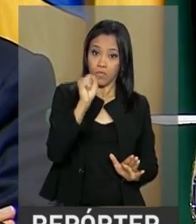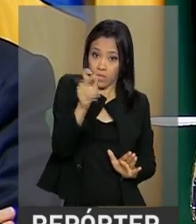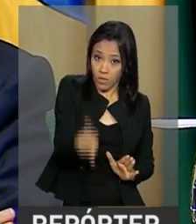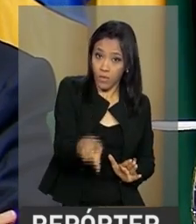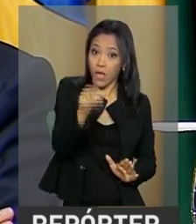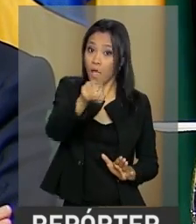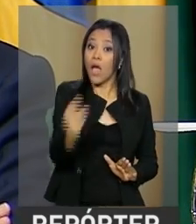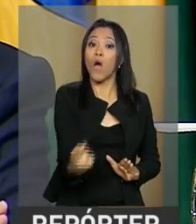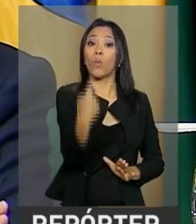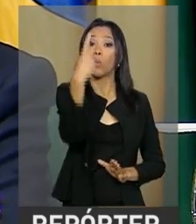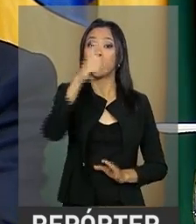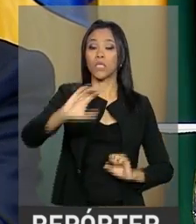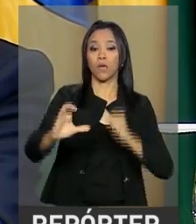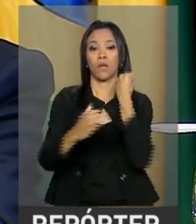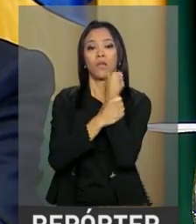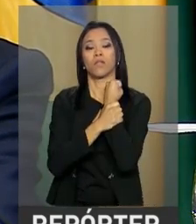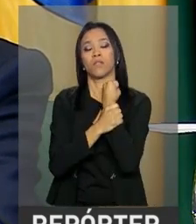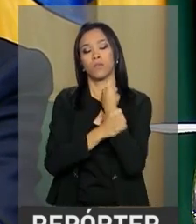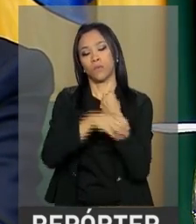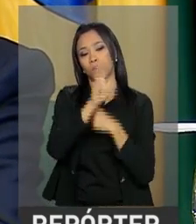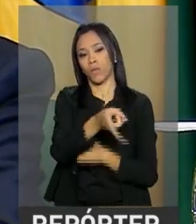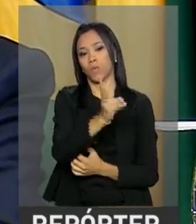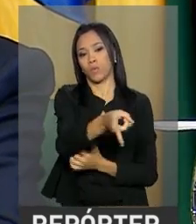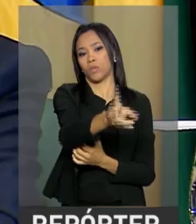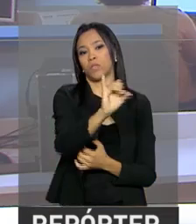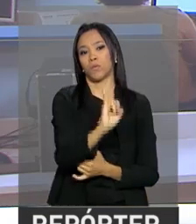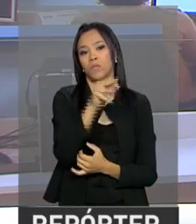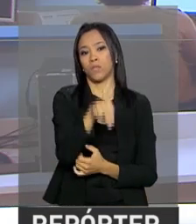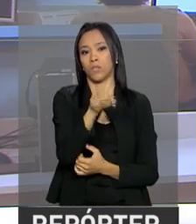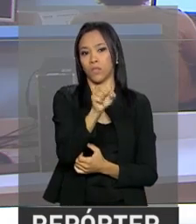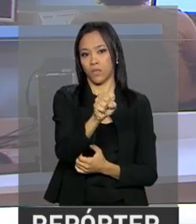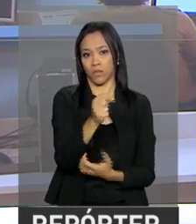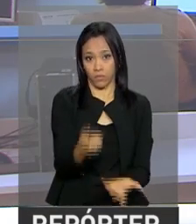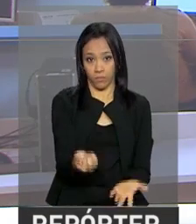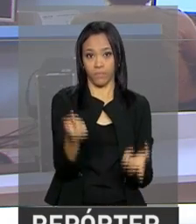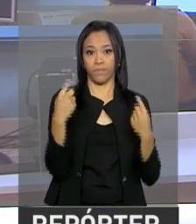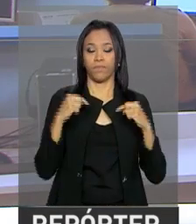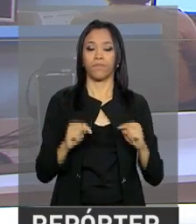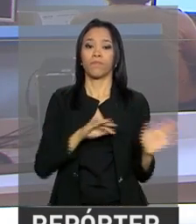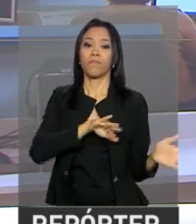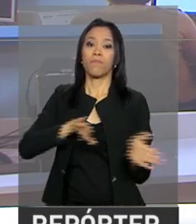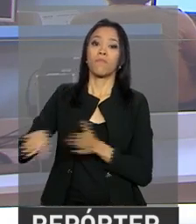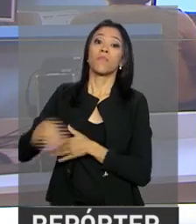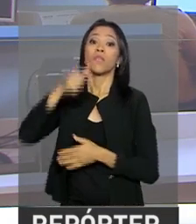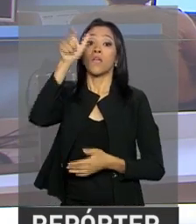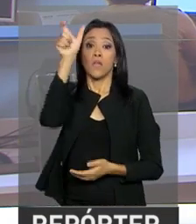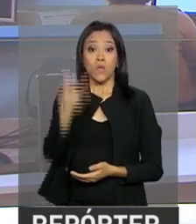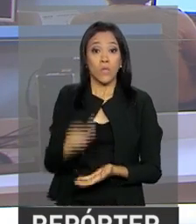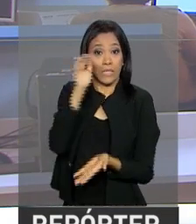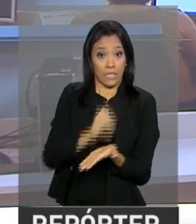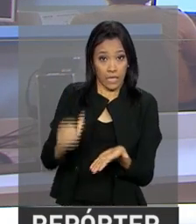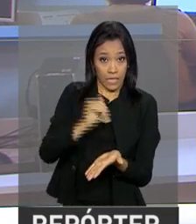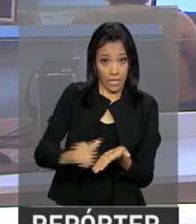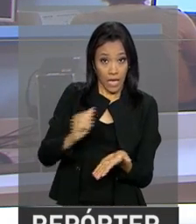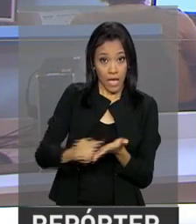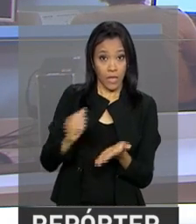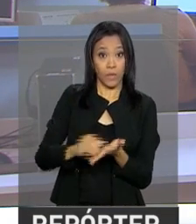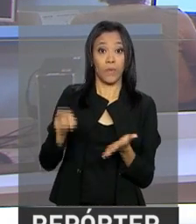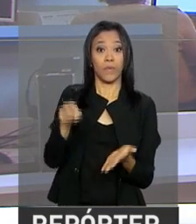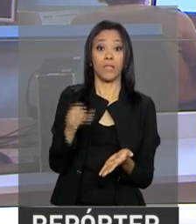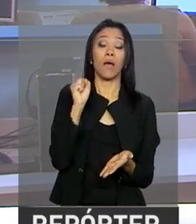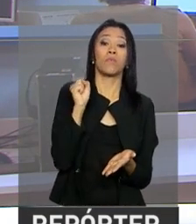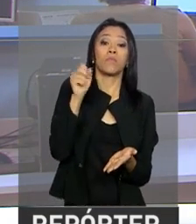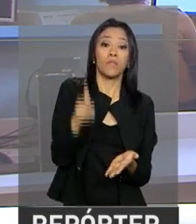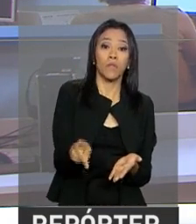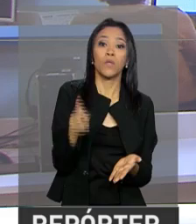para garantir a previdência no futuro e o secretário da Previdência Social Marcelo Caetano